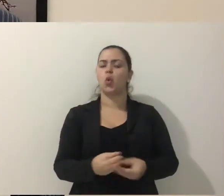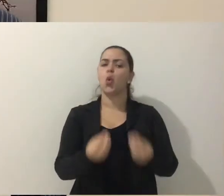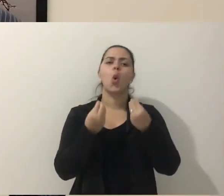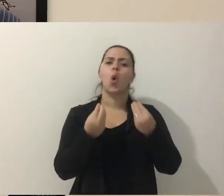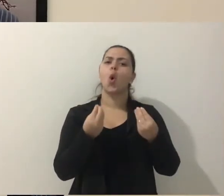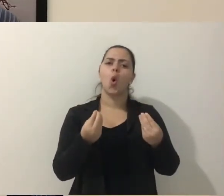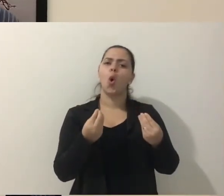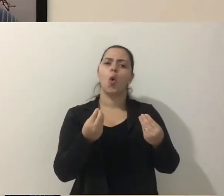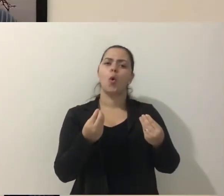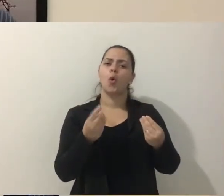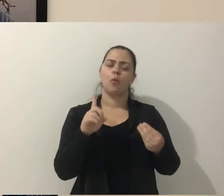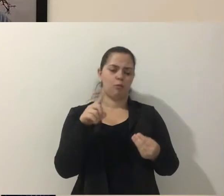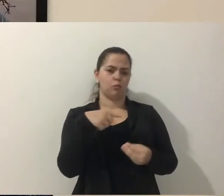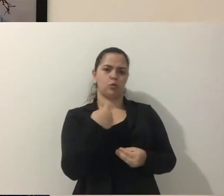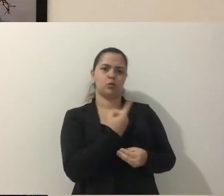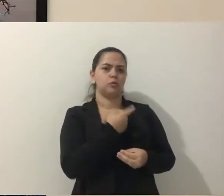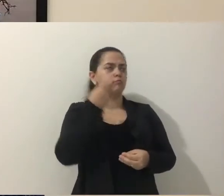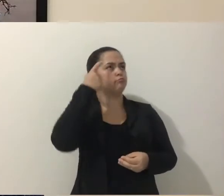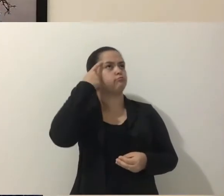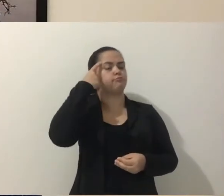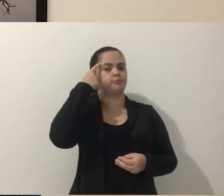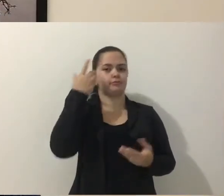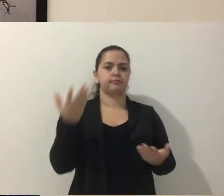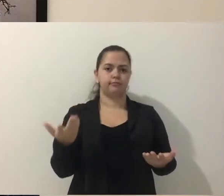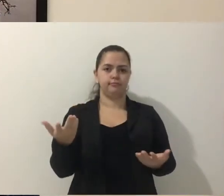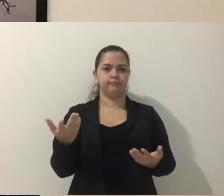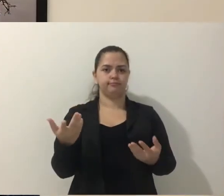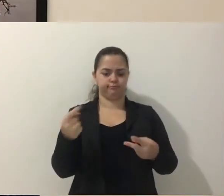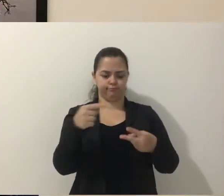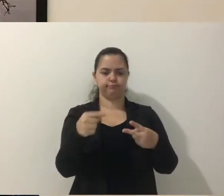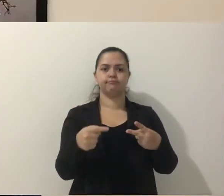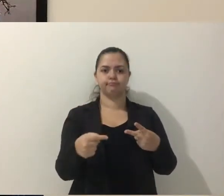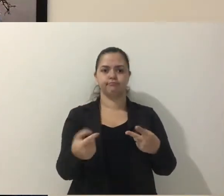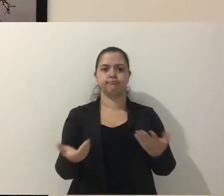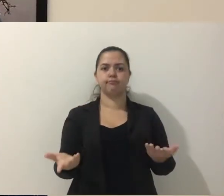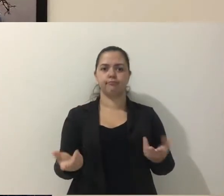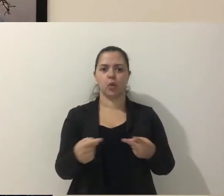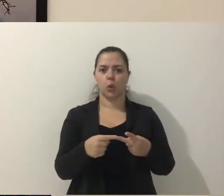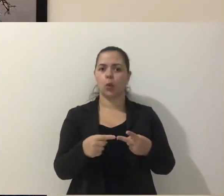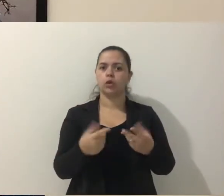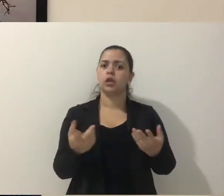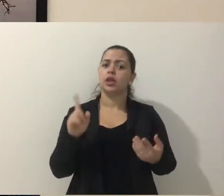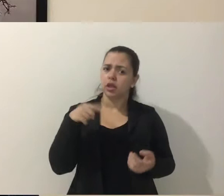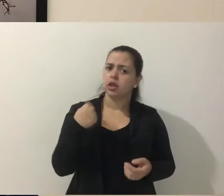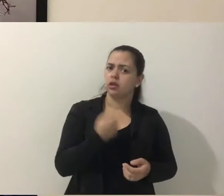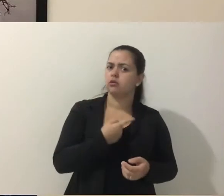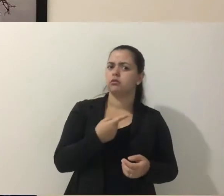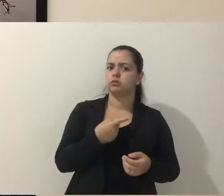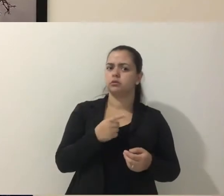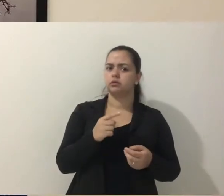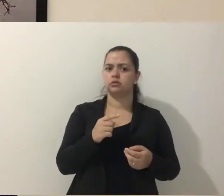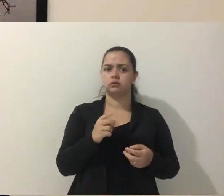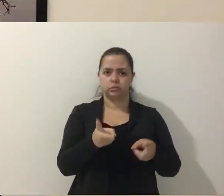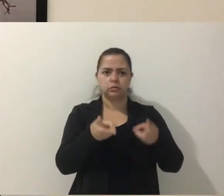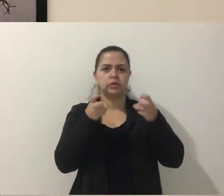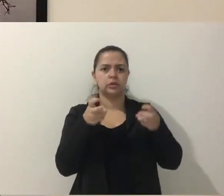analisado esse último ponto? Será que realmente nós temos prestado atenção nesses valores da vida cristã? O